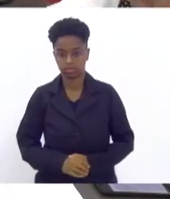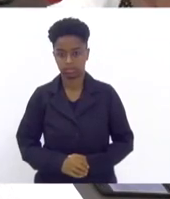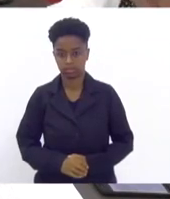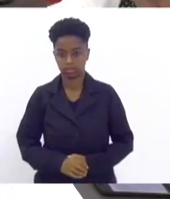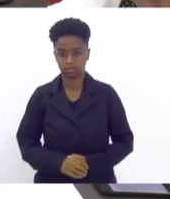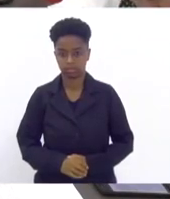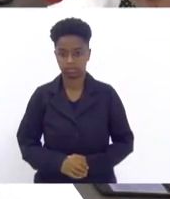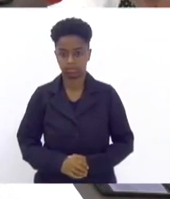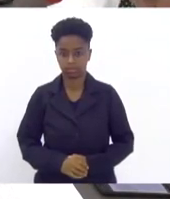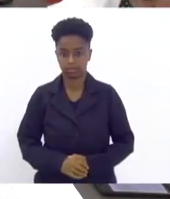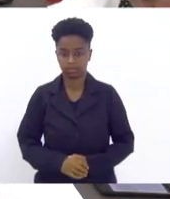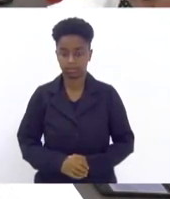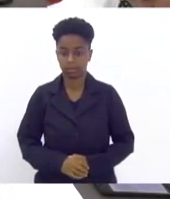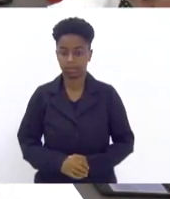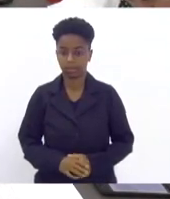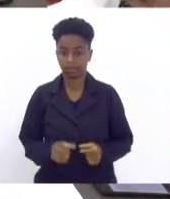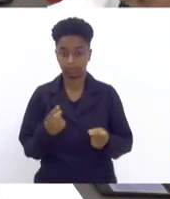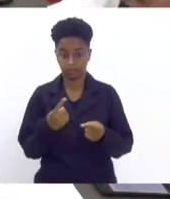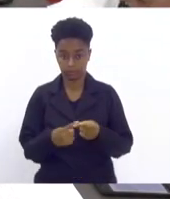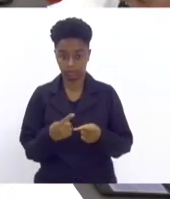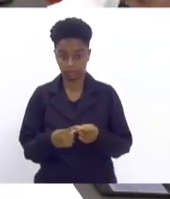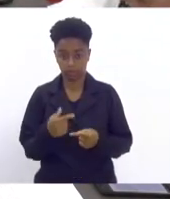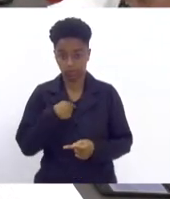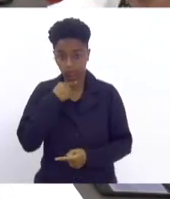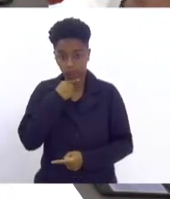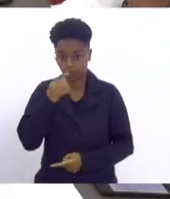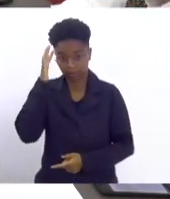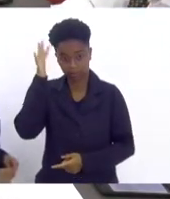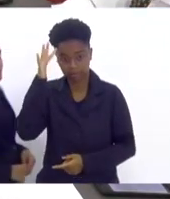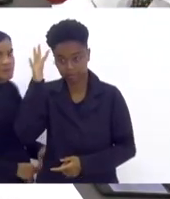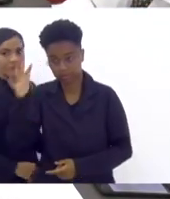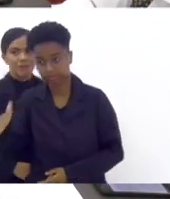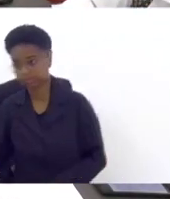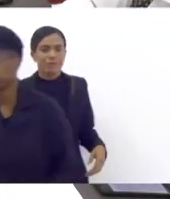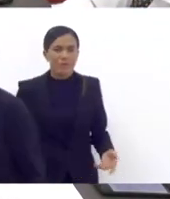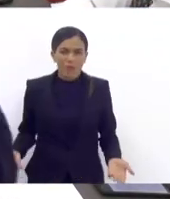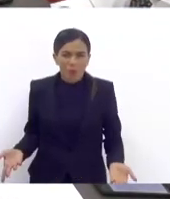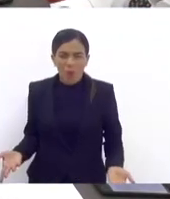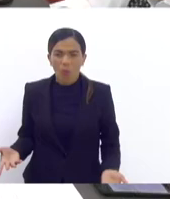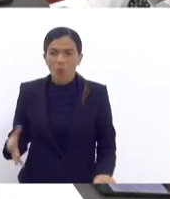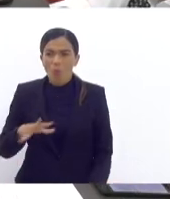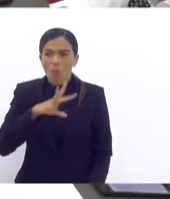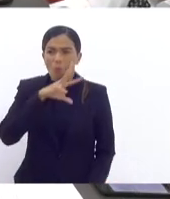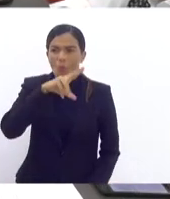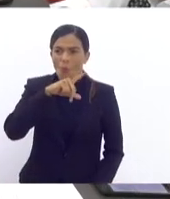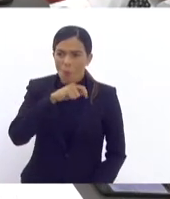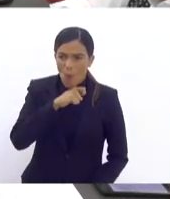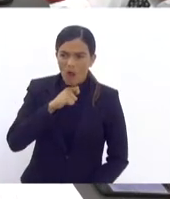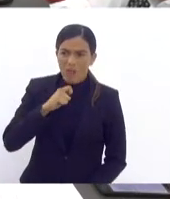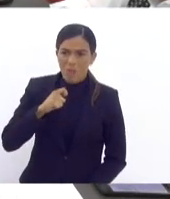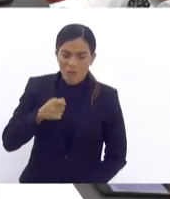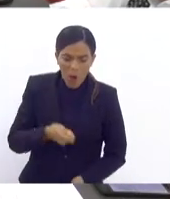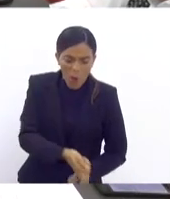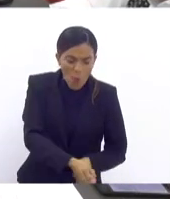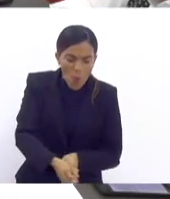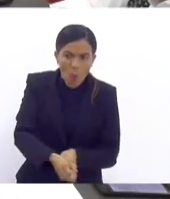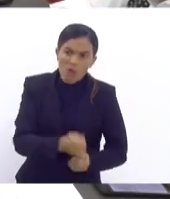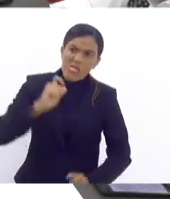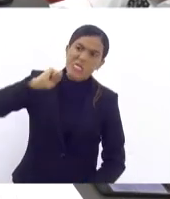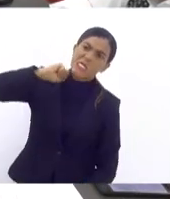Porque eu não consigo imaginar que o animal não possa ser acorrentado em situações